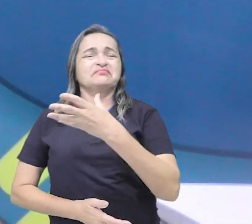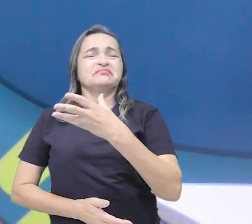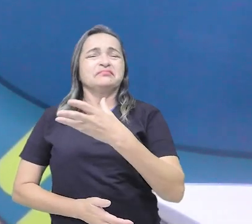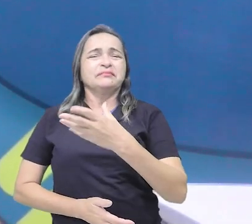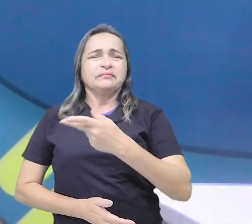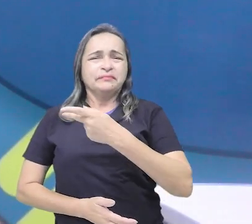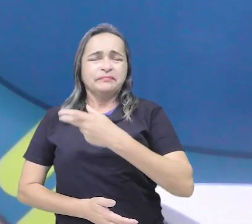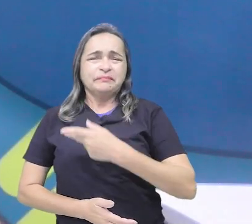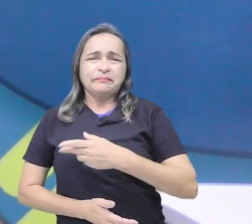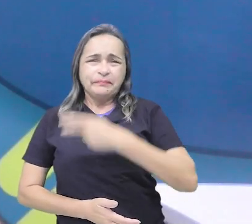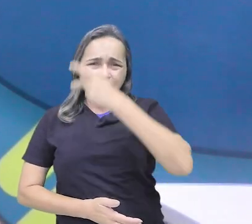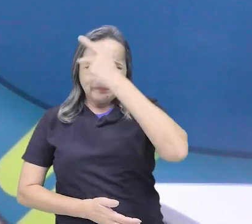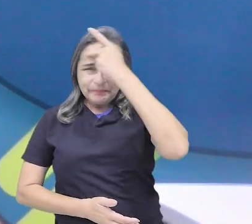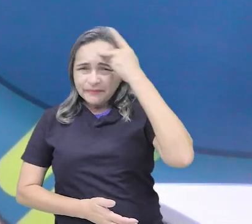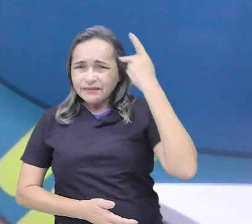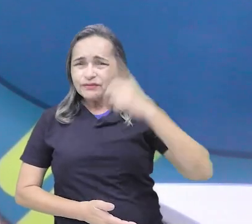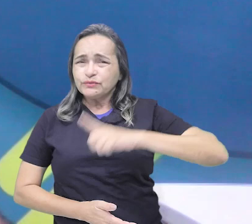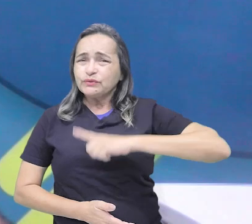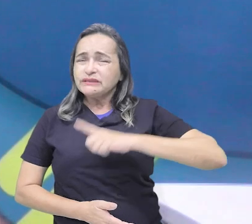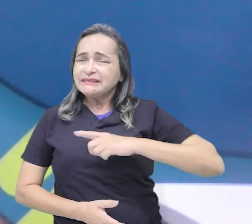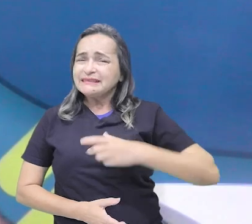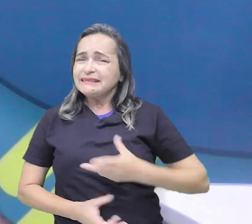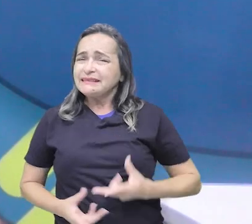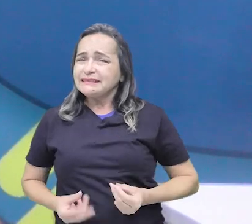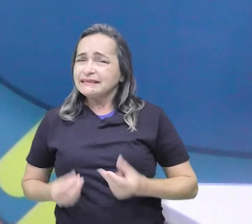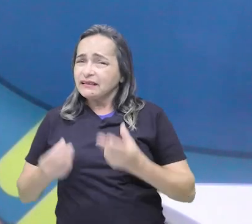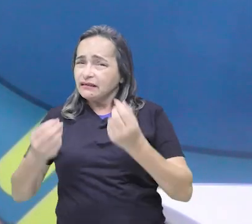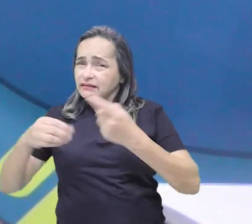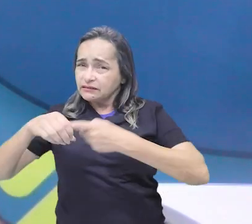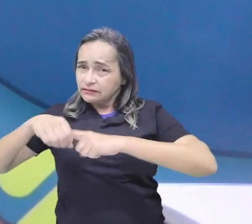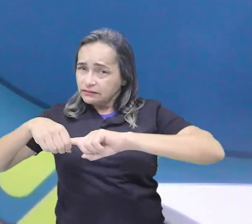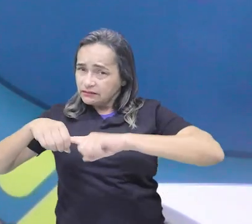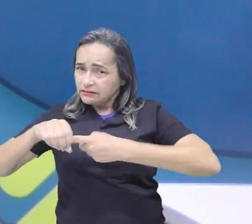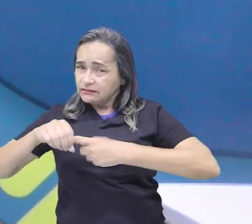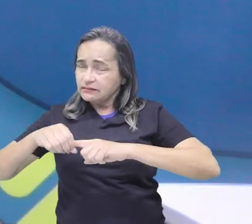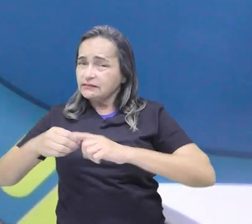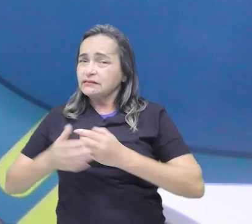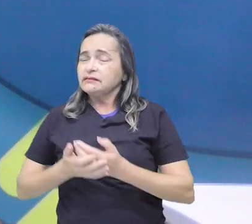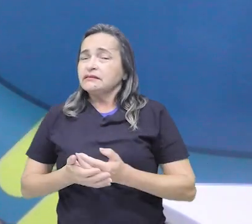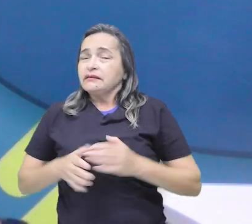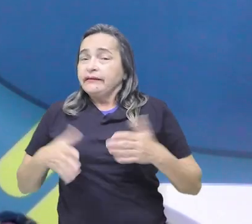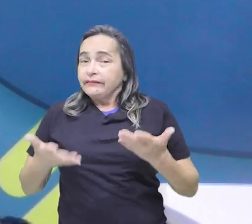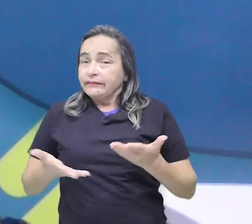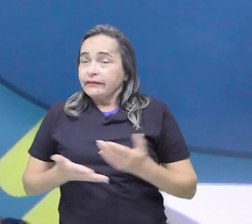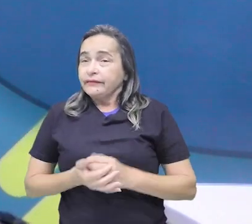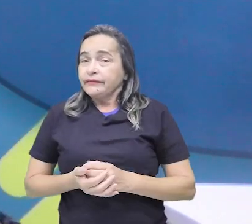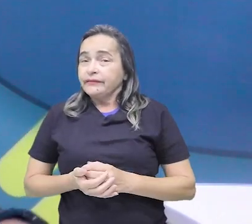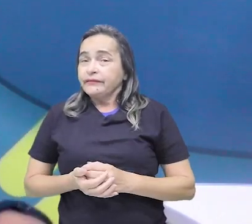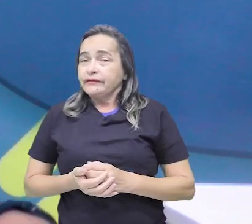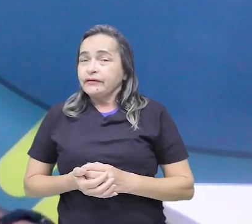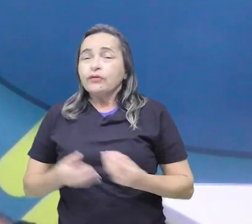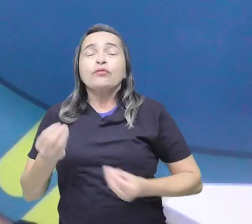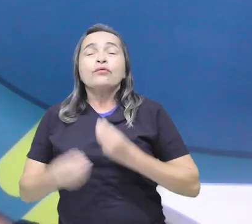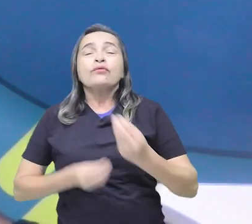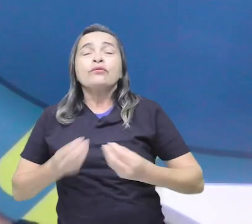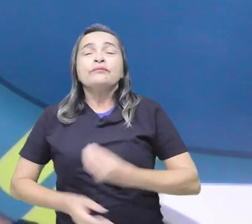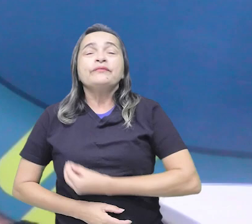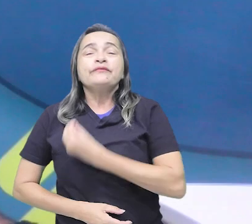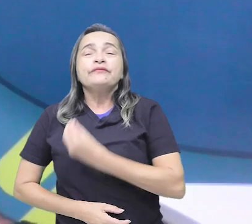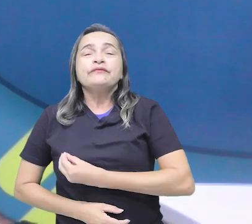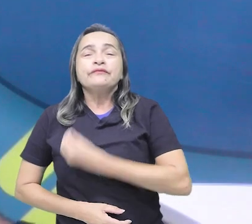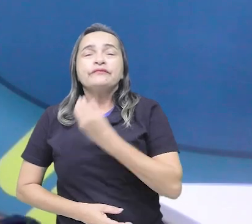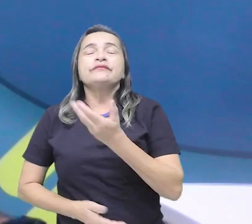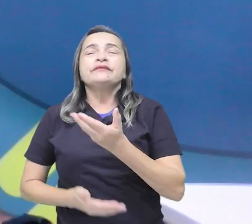bom? Então, eu fico pensando, né, que o estilo de vida ele deve estar muito intimamente associado